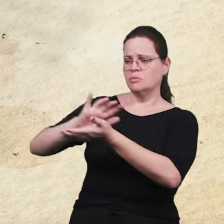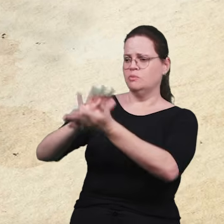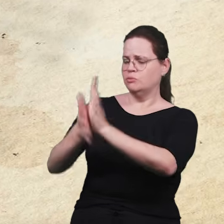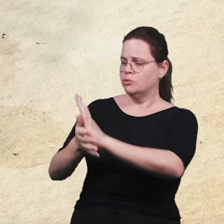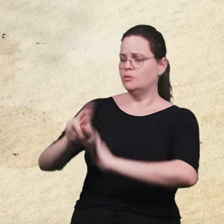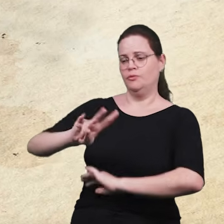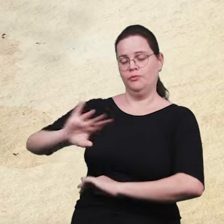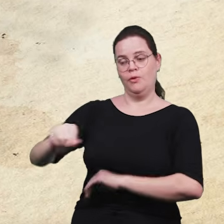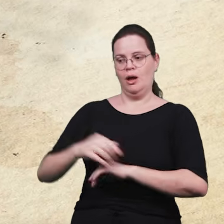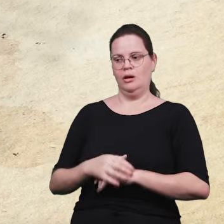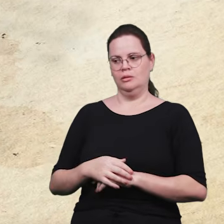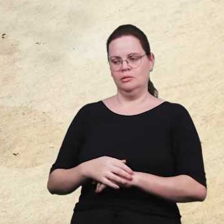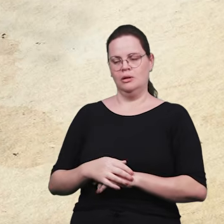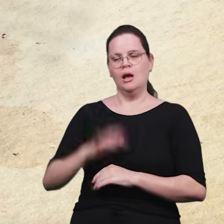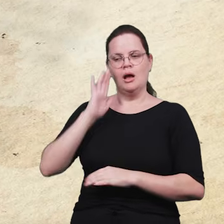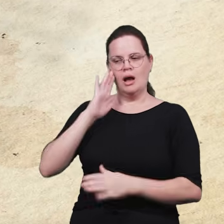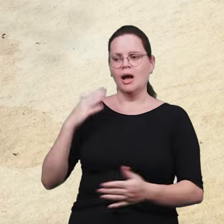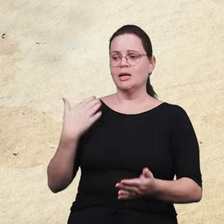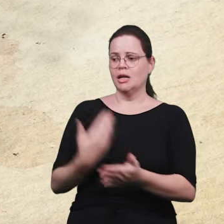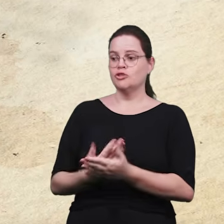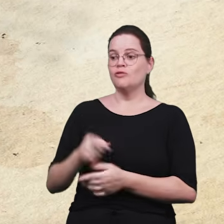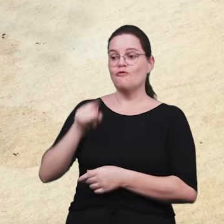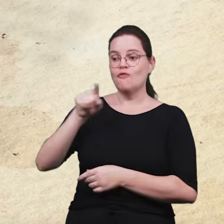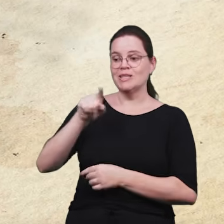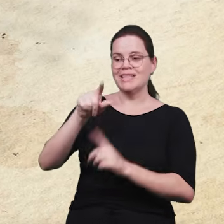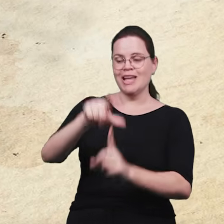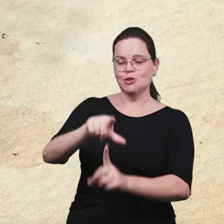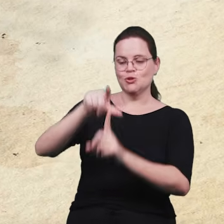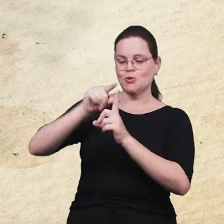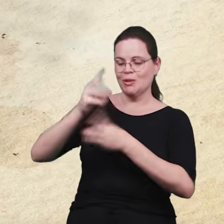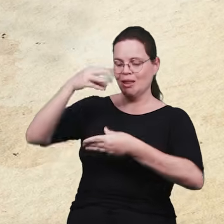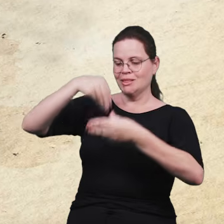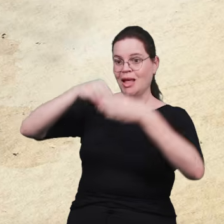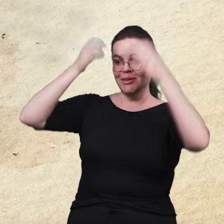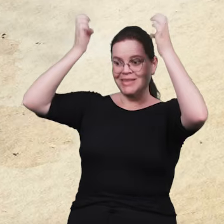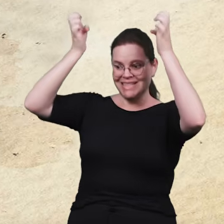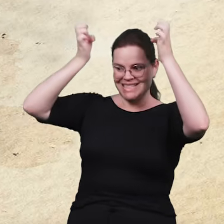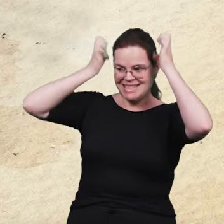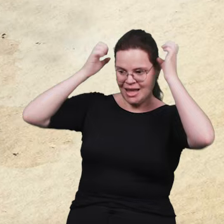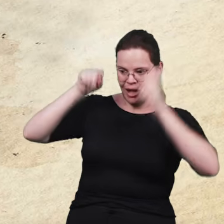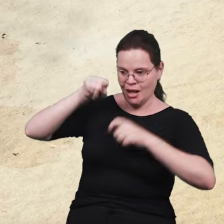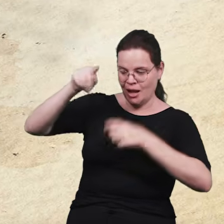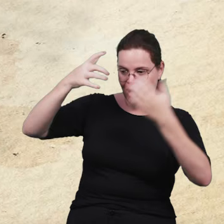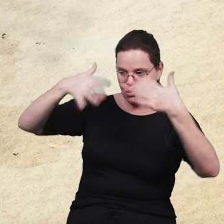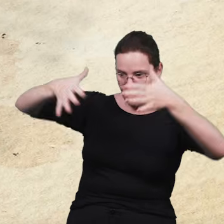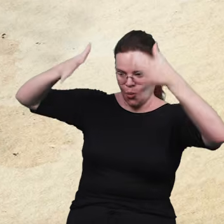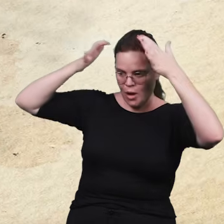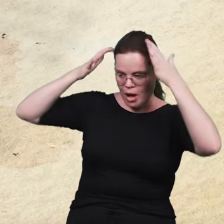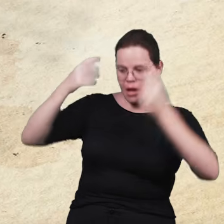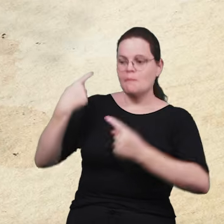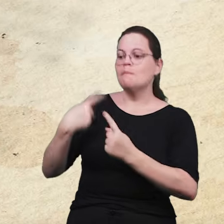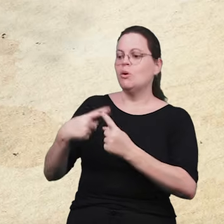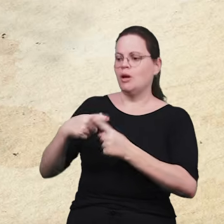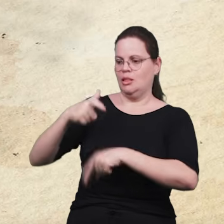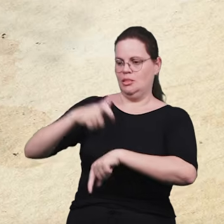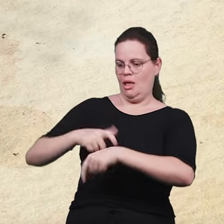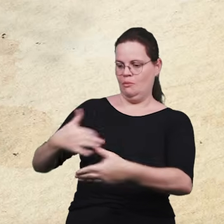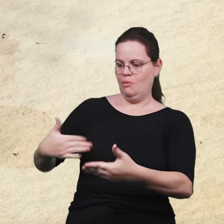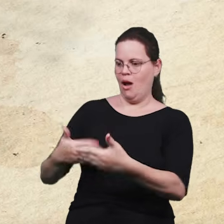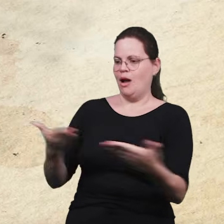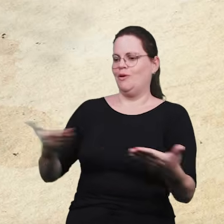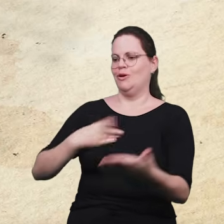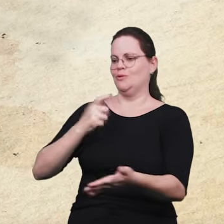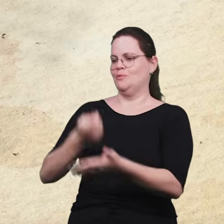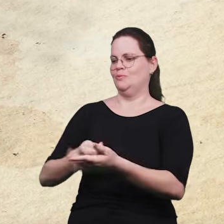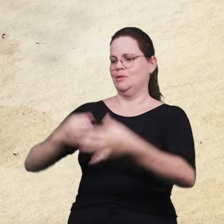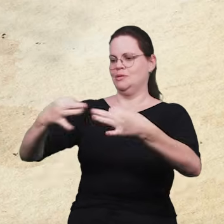quem sabe se para tal tempo como este chegastes a este reino. Então Esté,